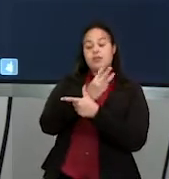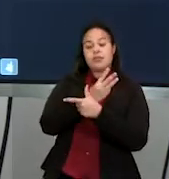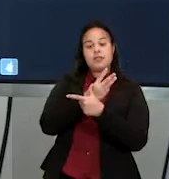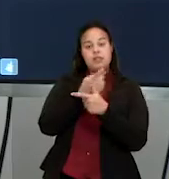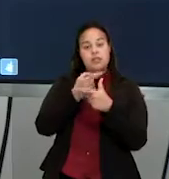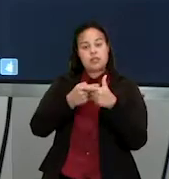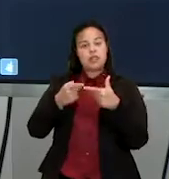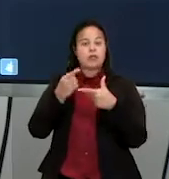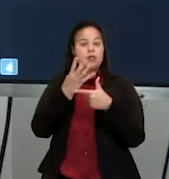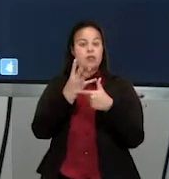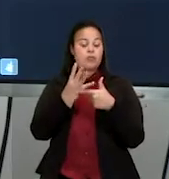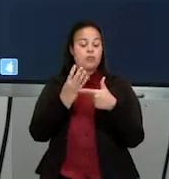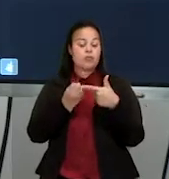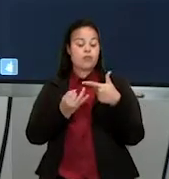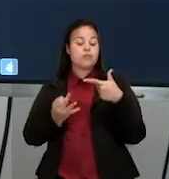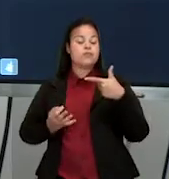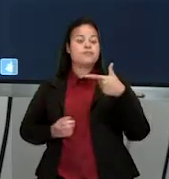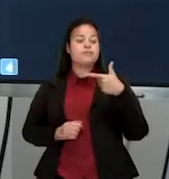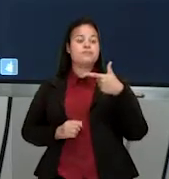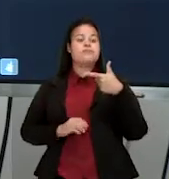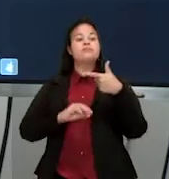dividido por 44 dá